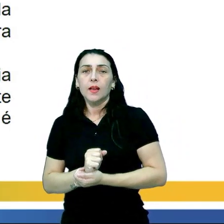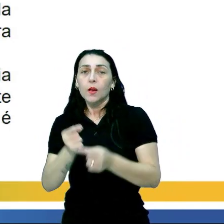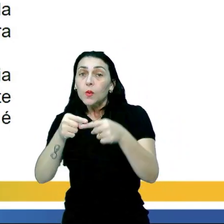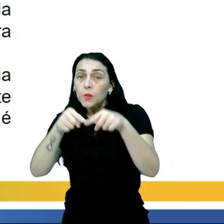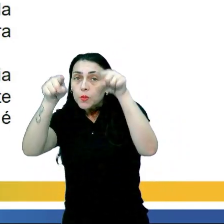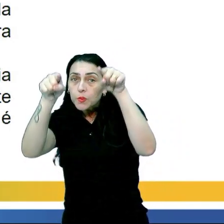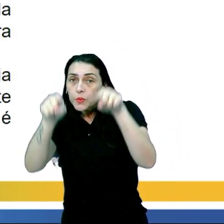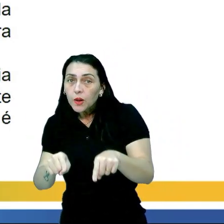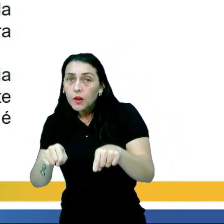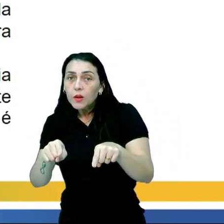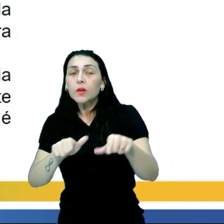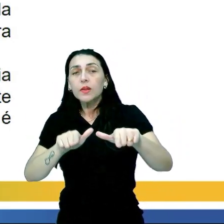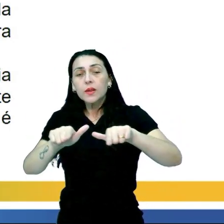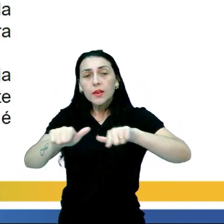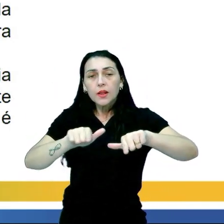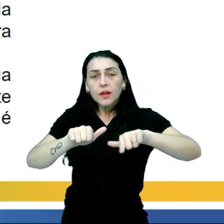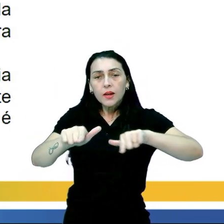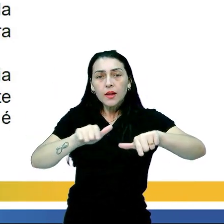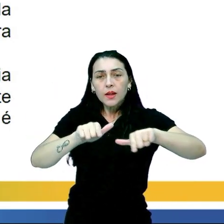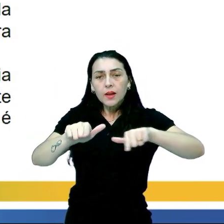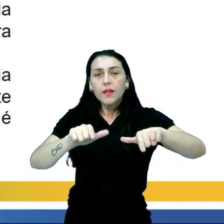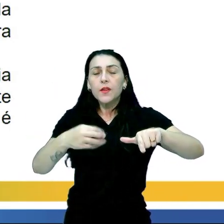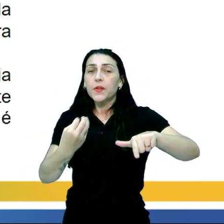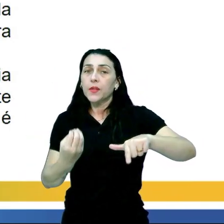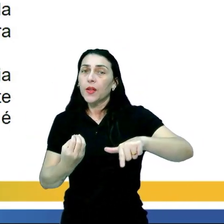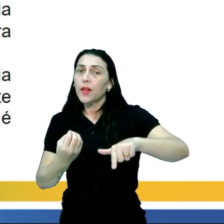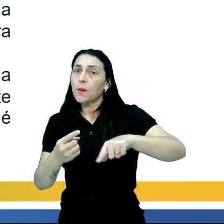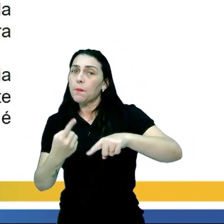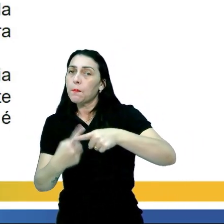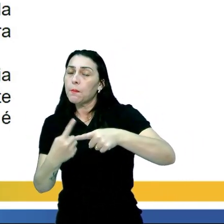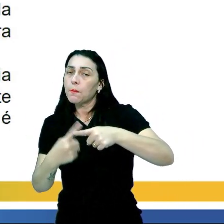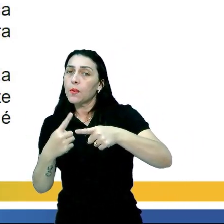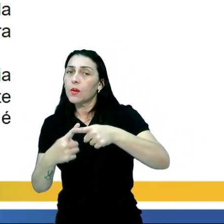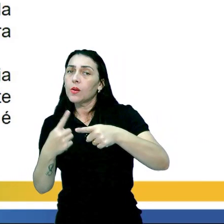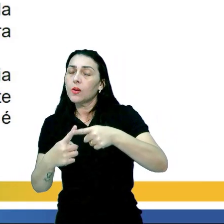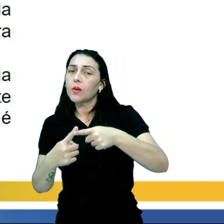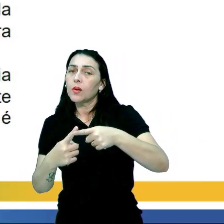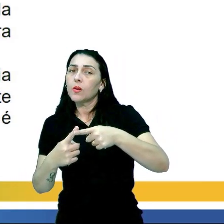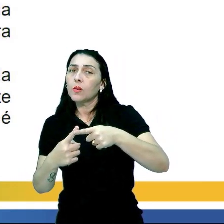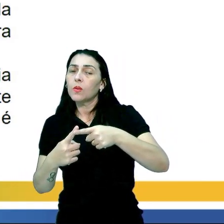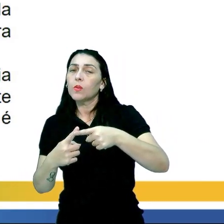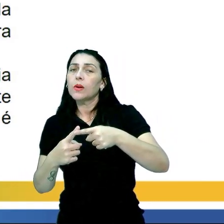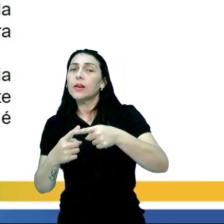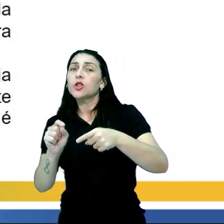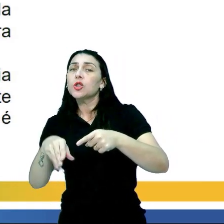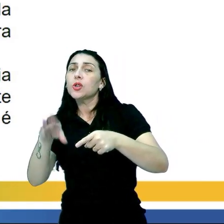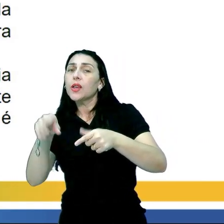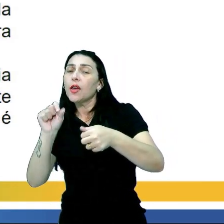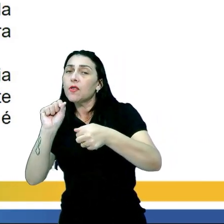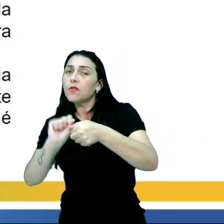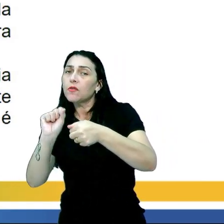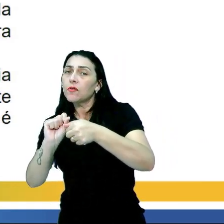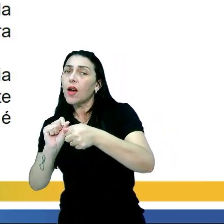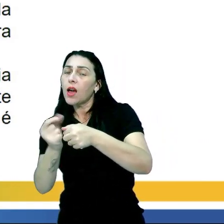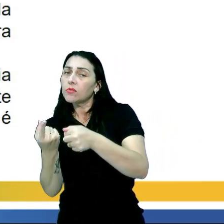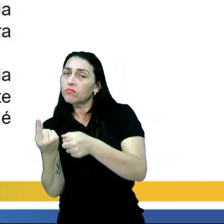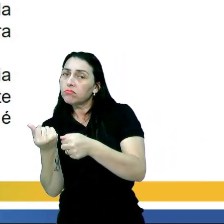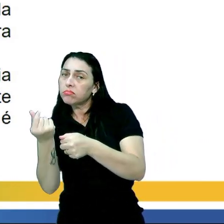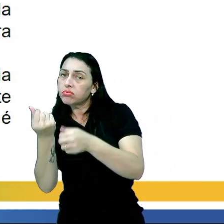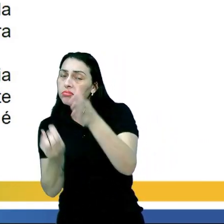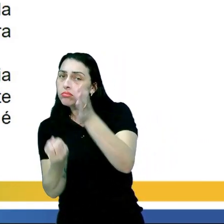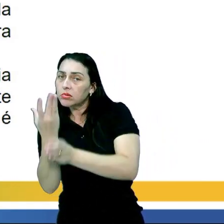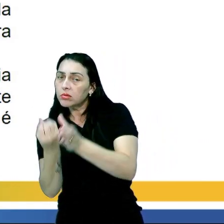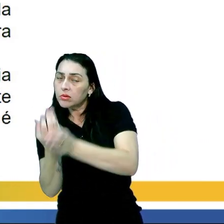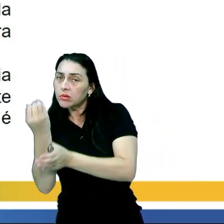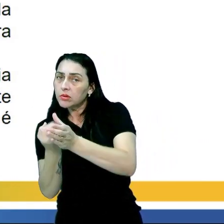Quando as operações do trabalho são dirigidas de acordo com especulações de quem aplica os capitais,